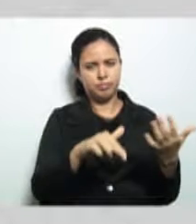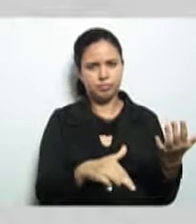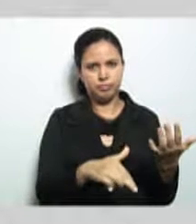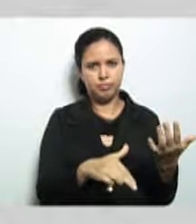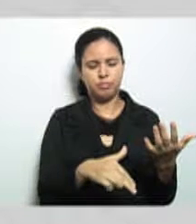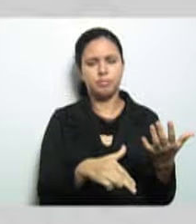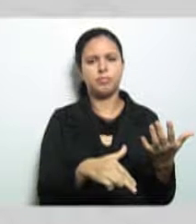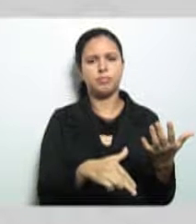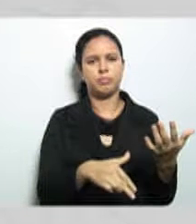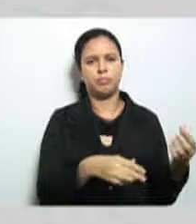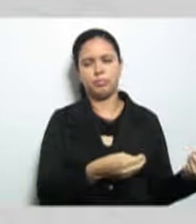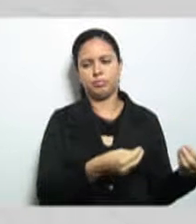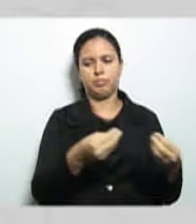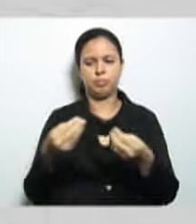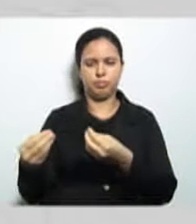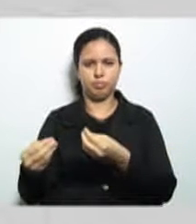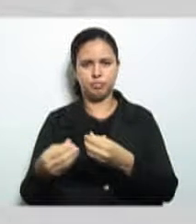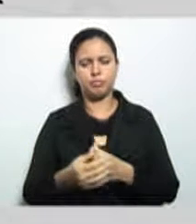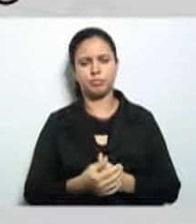necessidades.